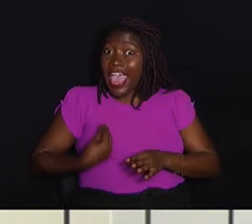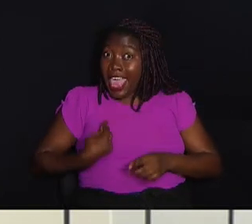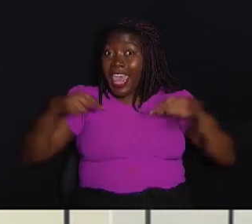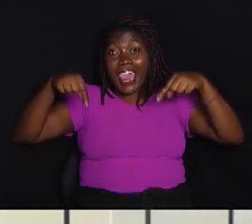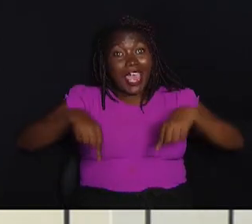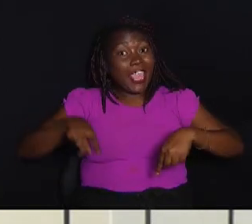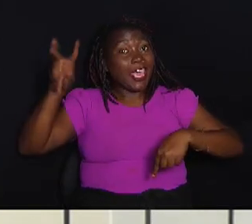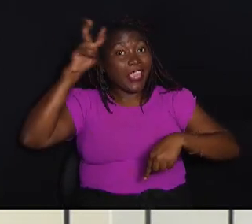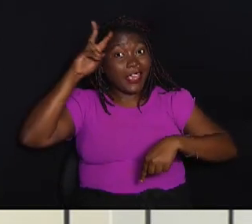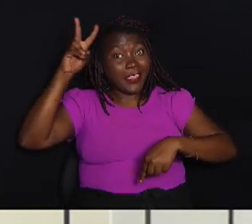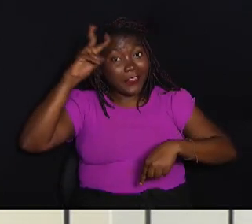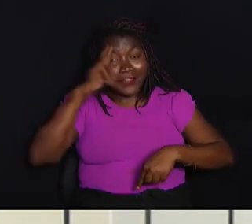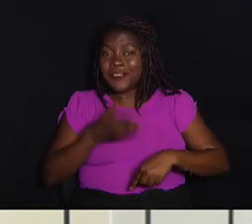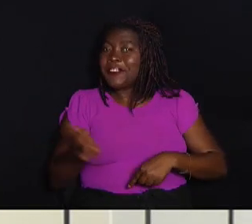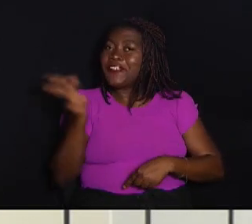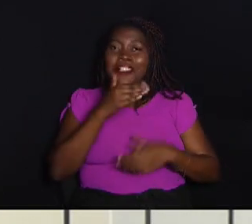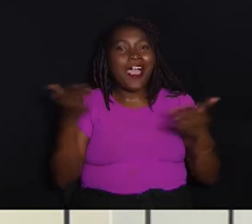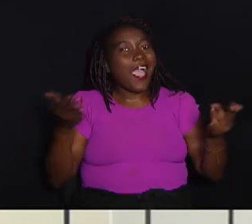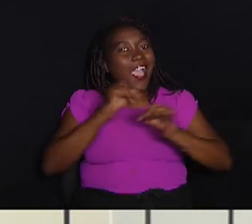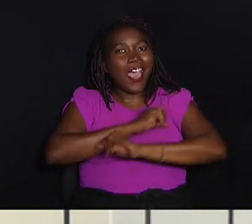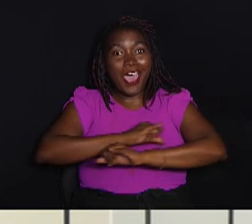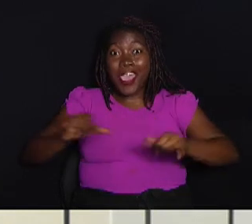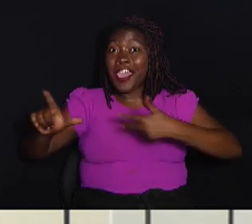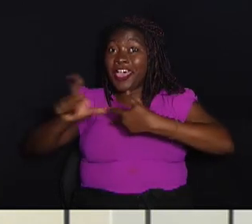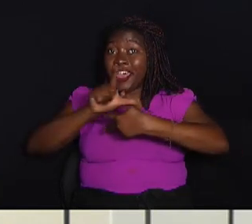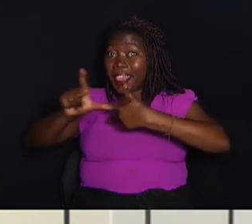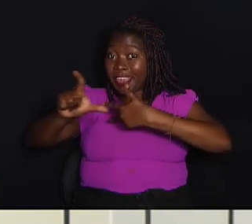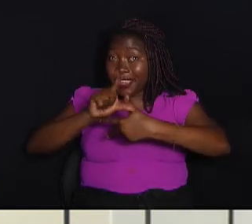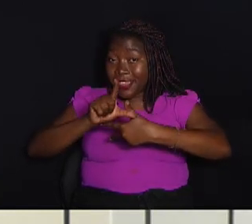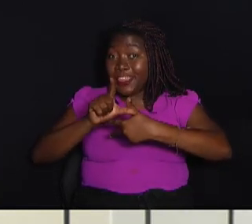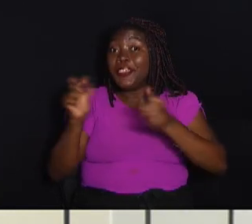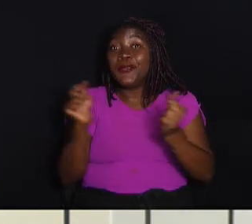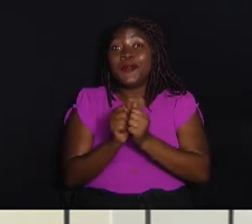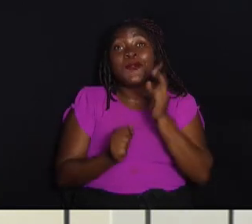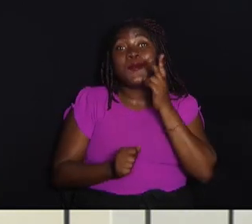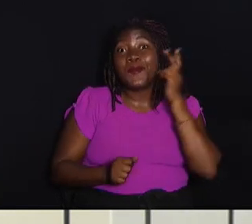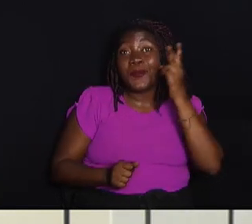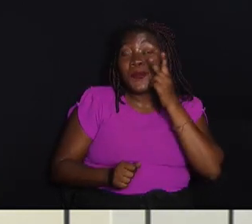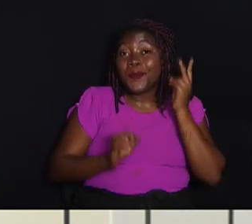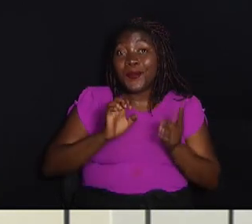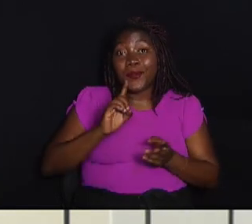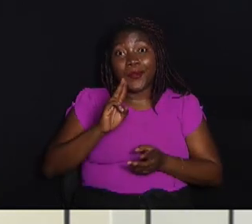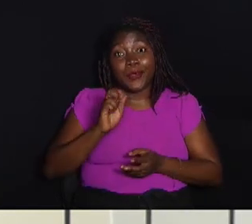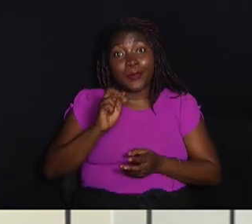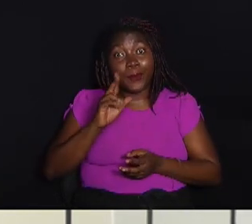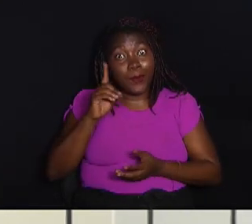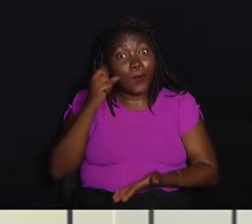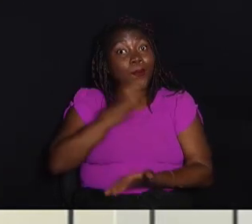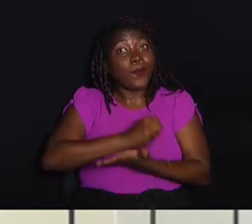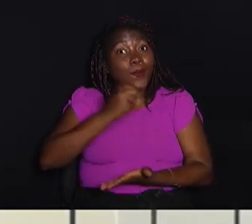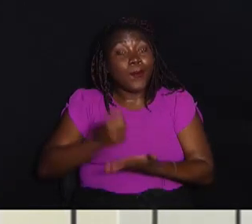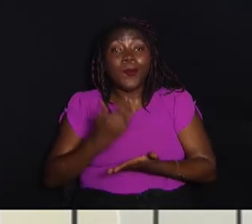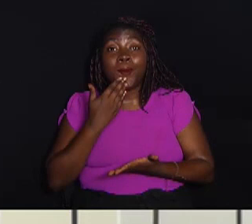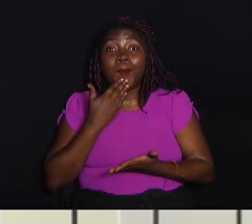segunda-feira e vamos agora com as notícias do legis lativo com o vereador Eduardo magoga que protocolou o projeto de